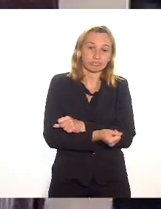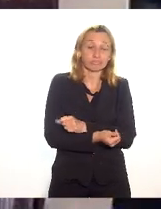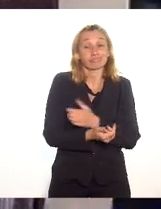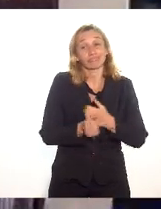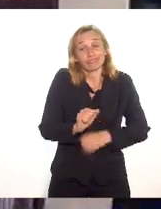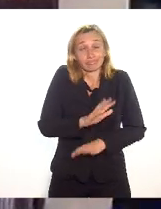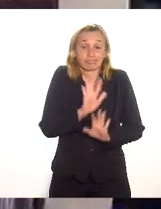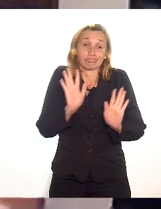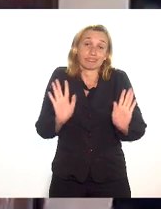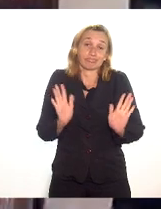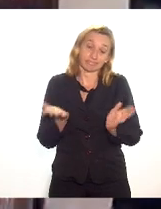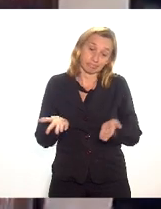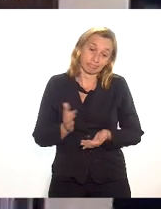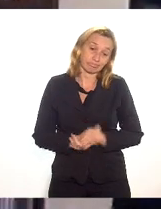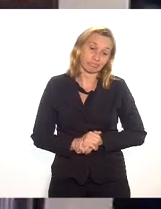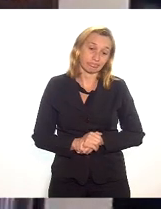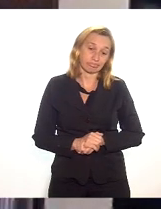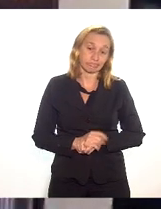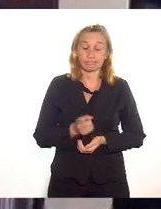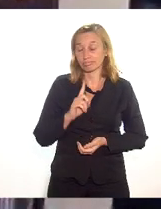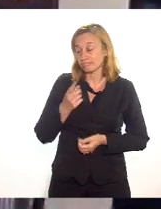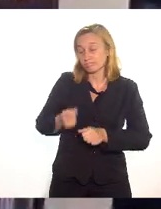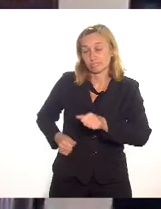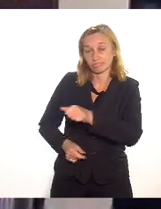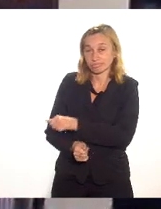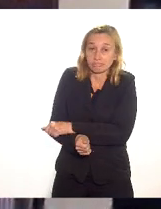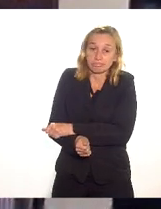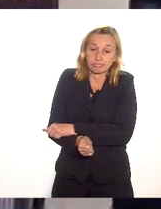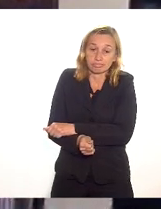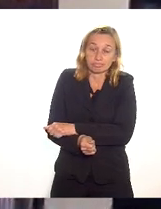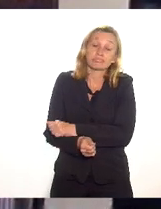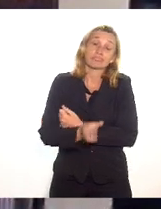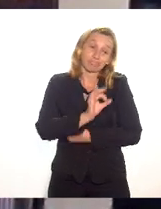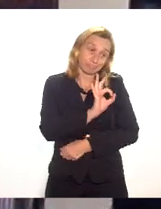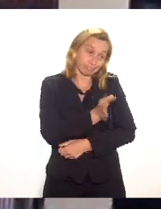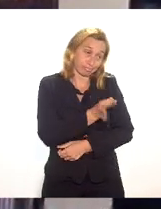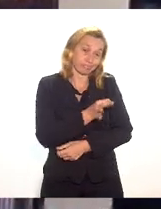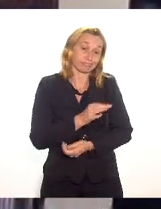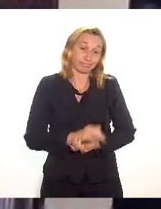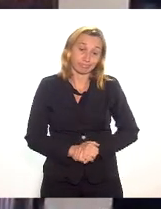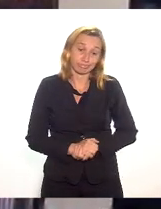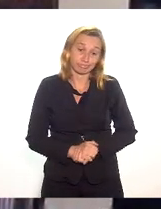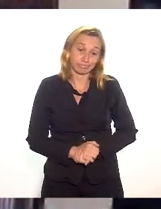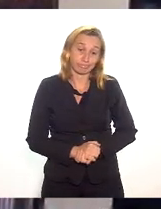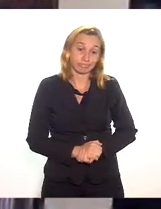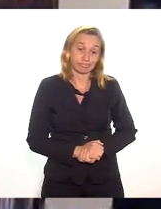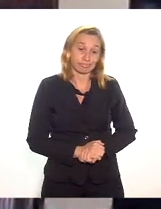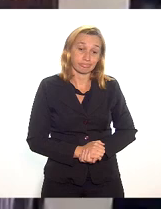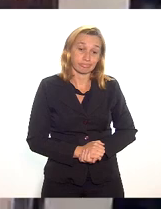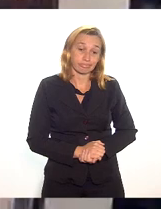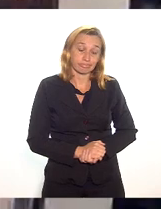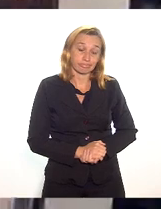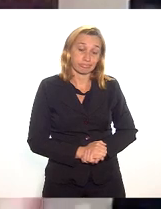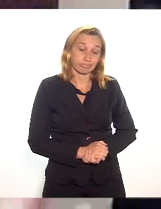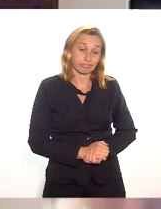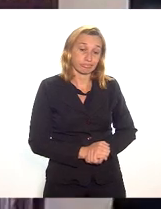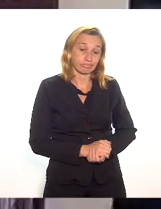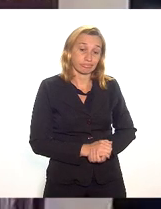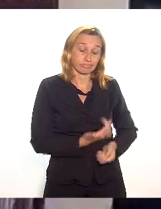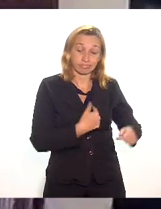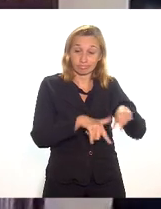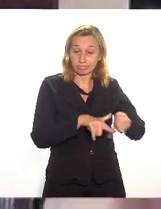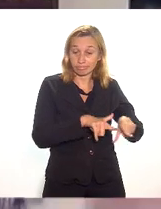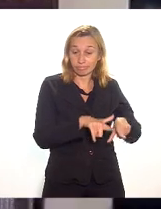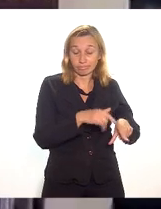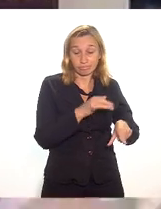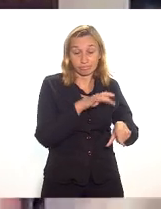claro que, se não é feito o investimento, automaticamente ela começa a entrar no processo de deterioração.